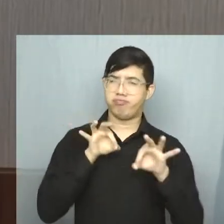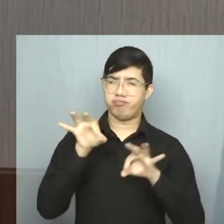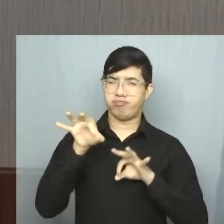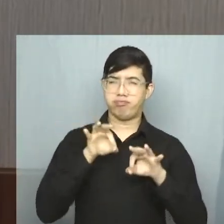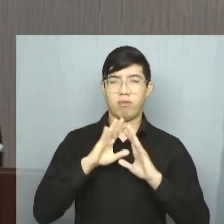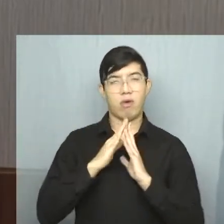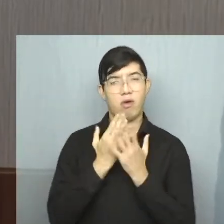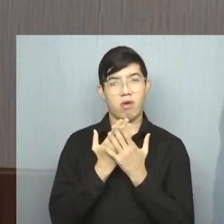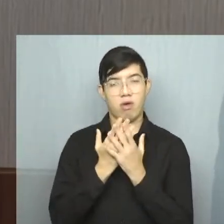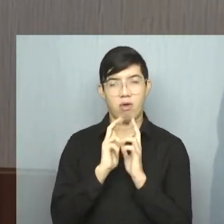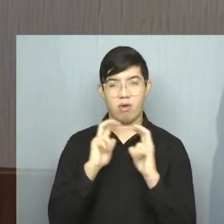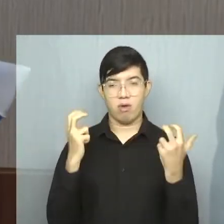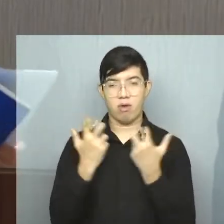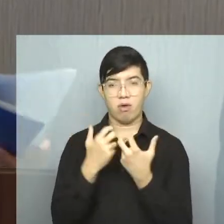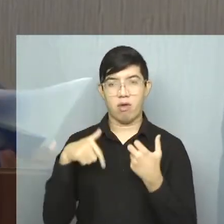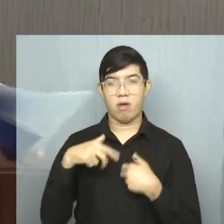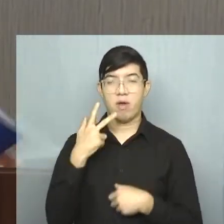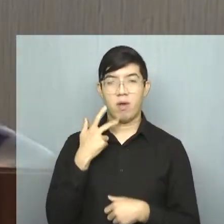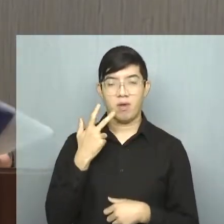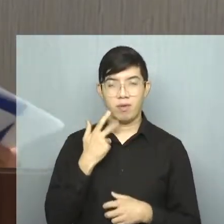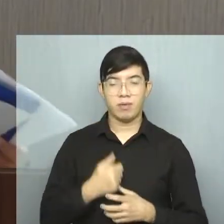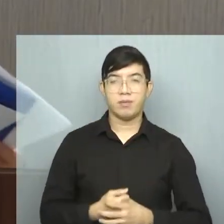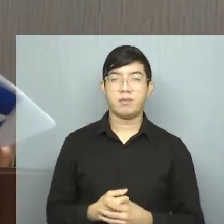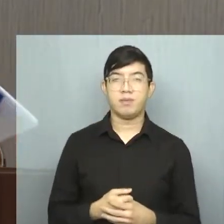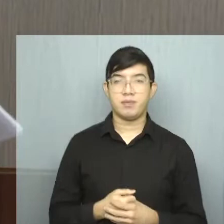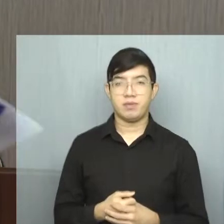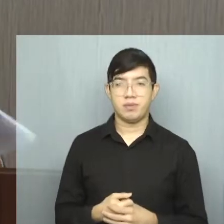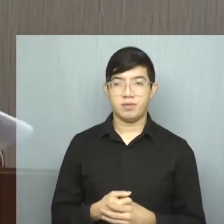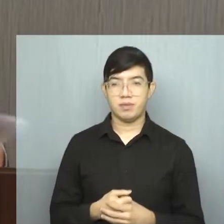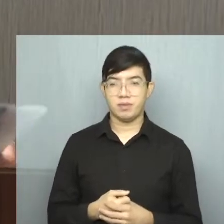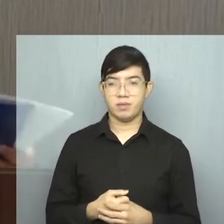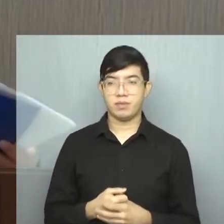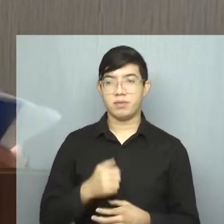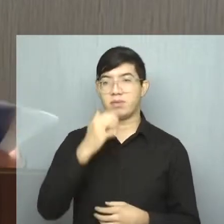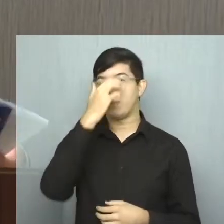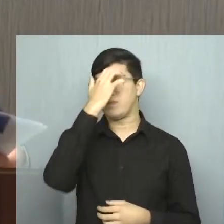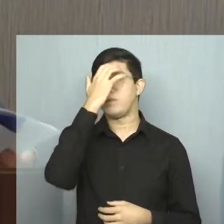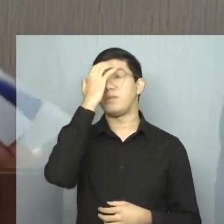E eu quero saudar, bem rapidamente,